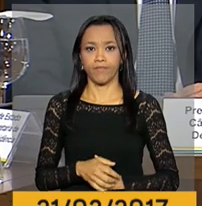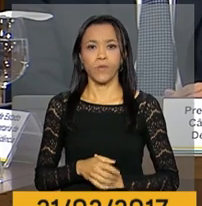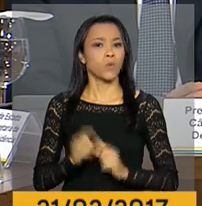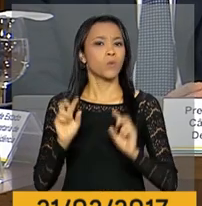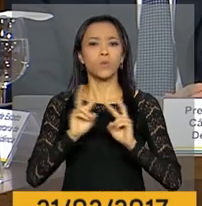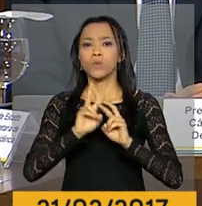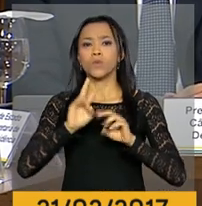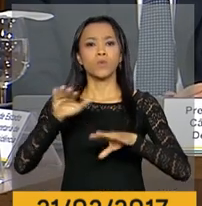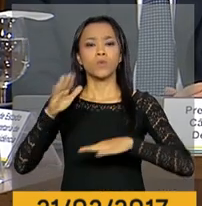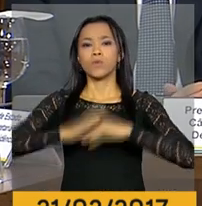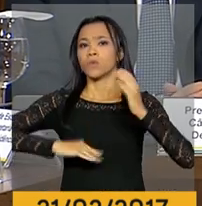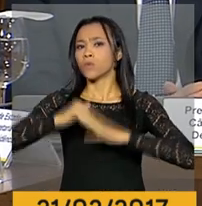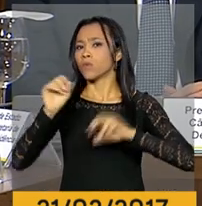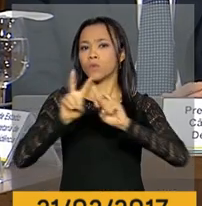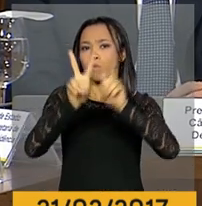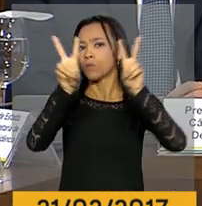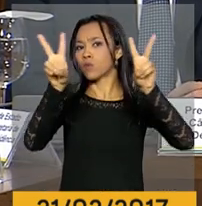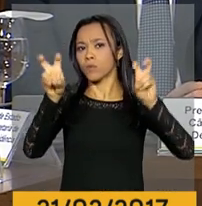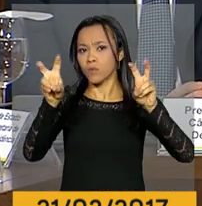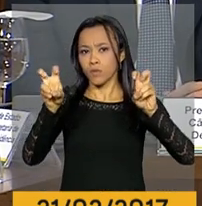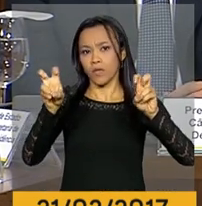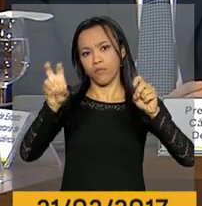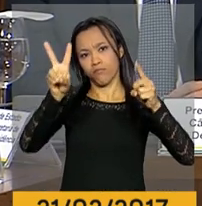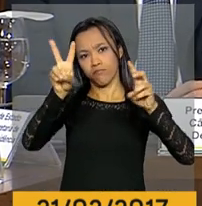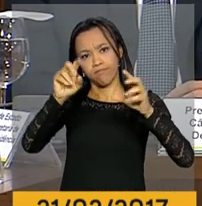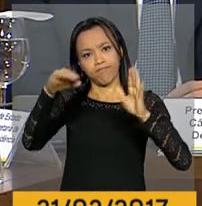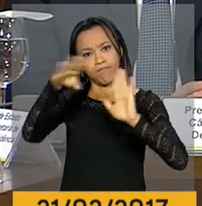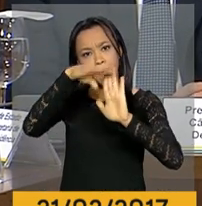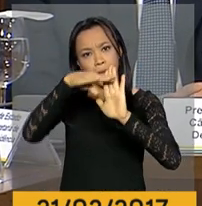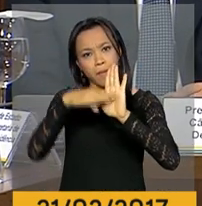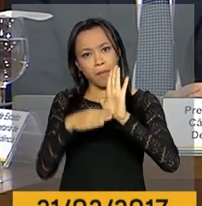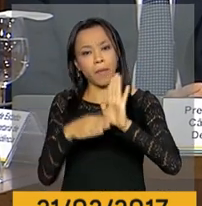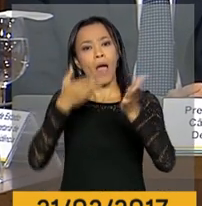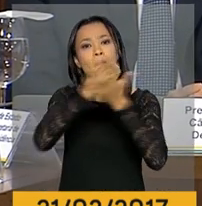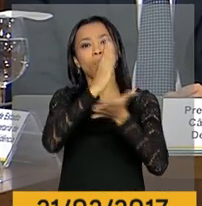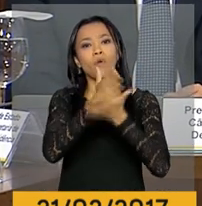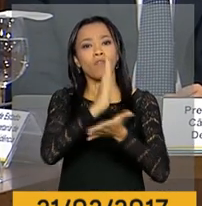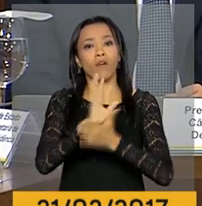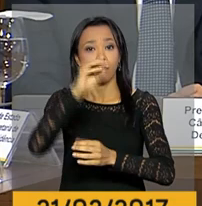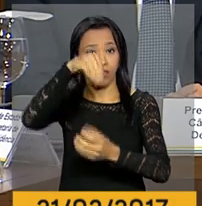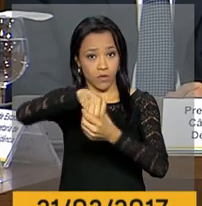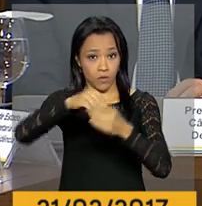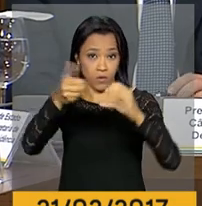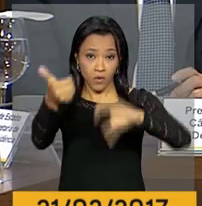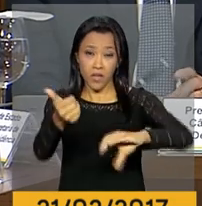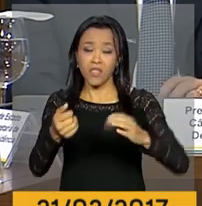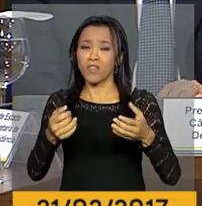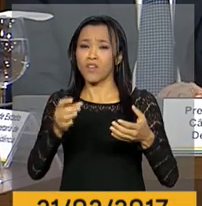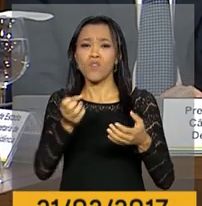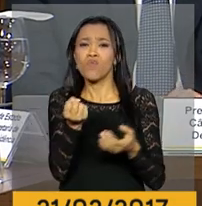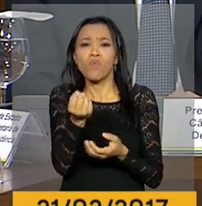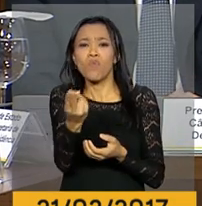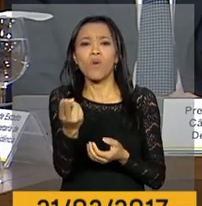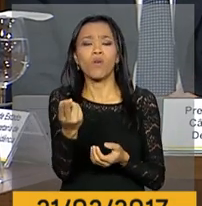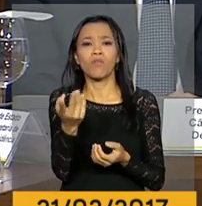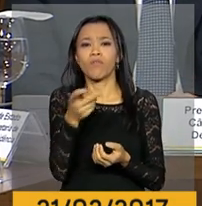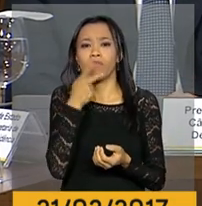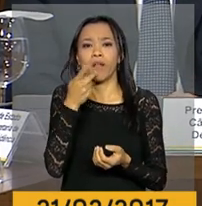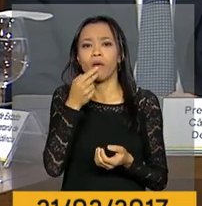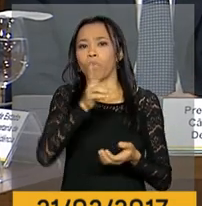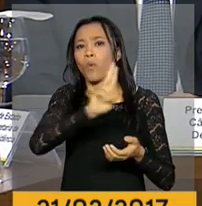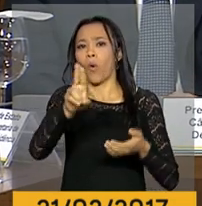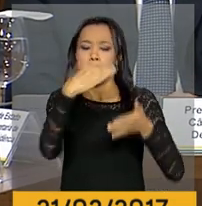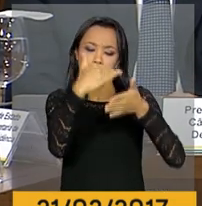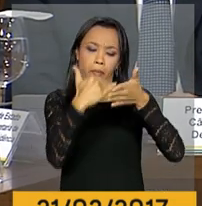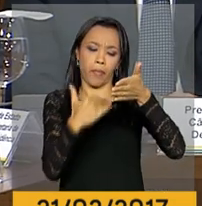matérias aprovadas pelo Congresso Nacional não vou relacioná-las todas são mais